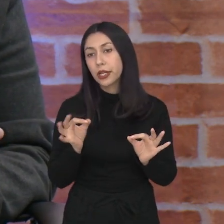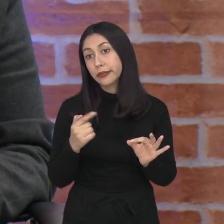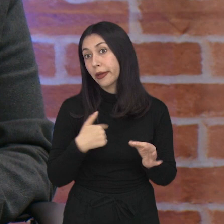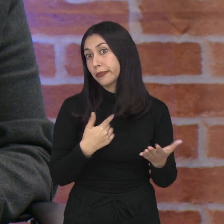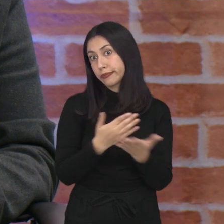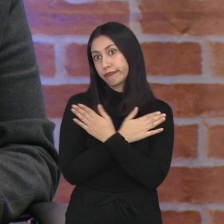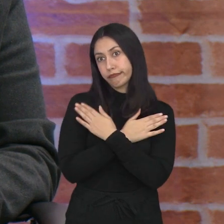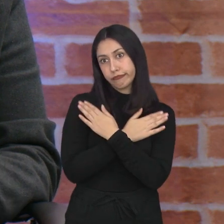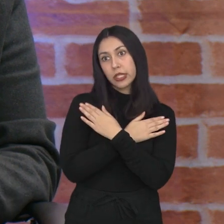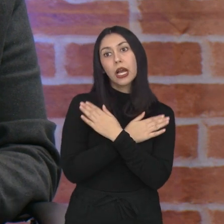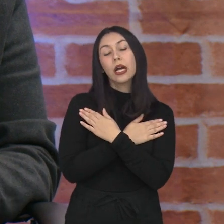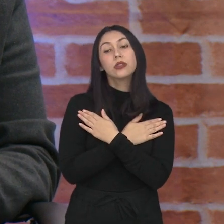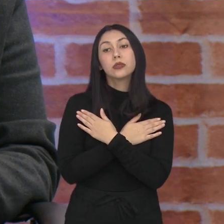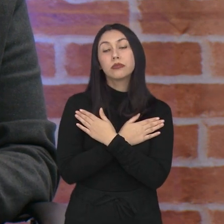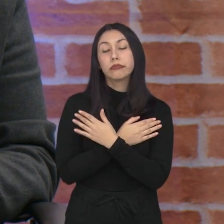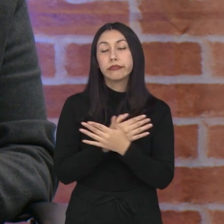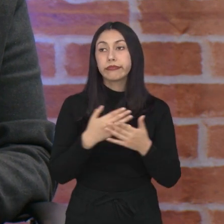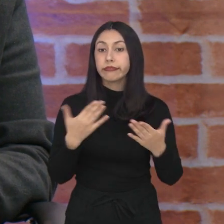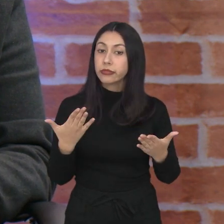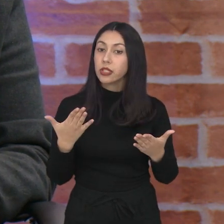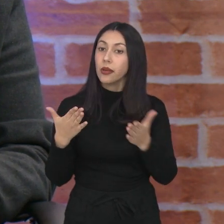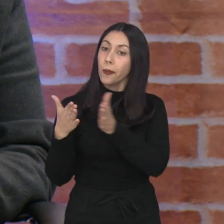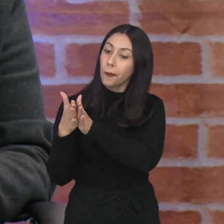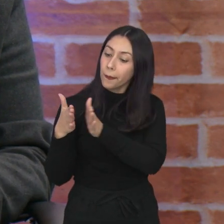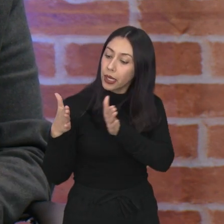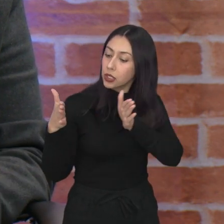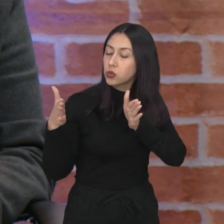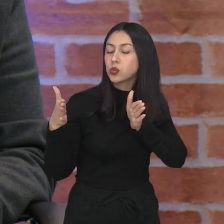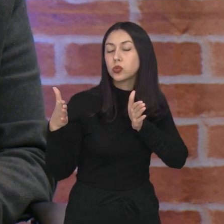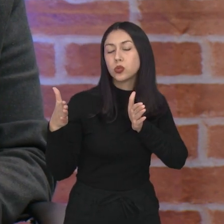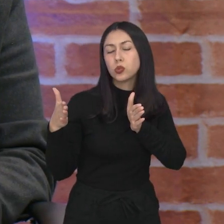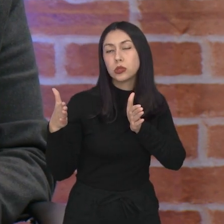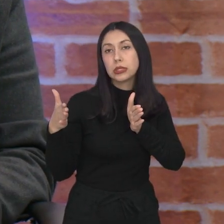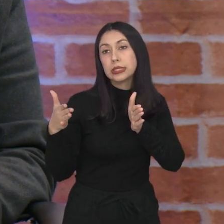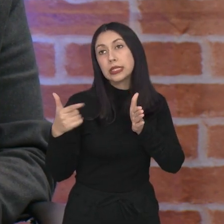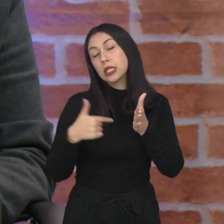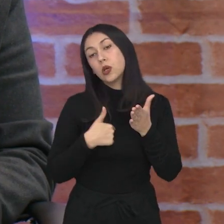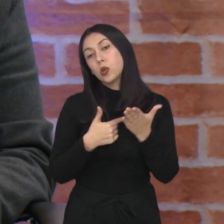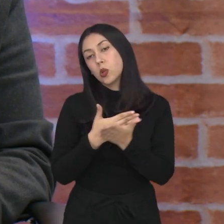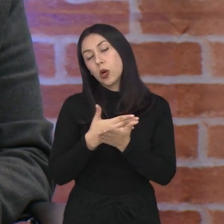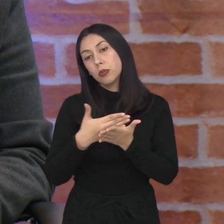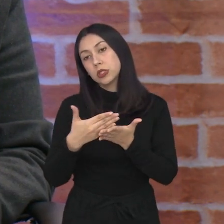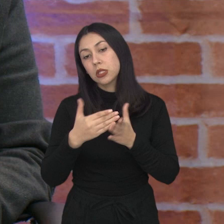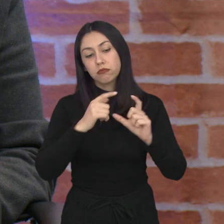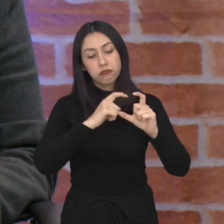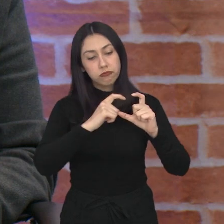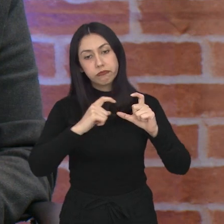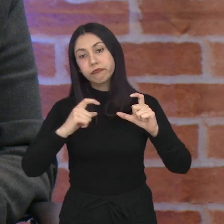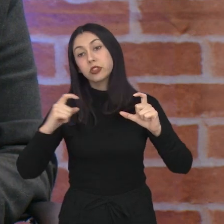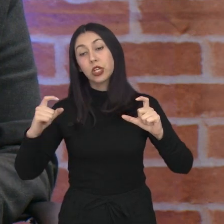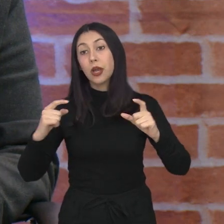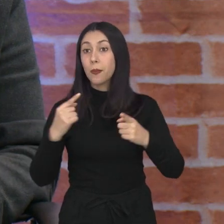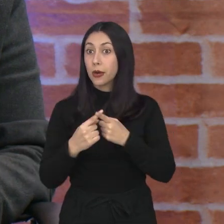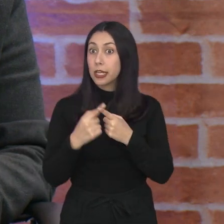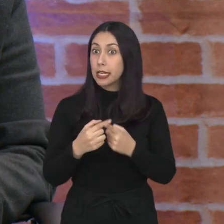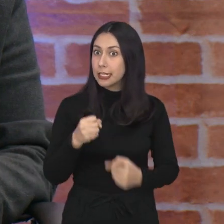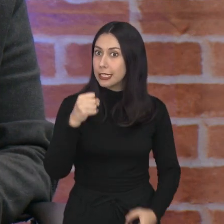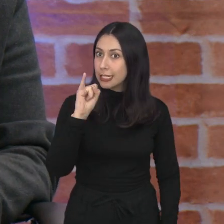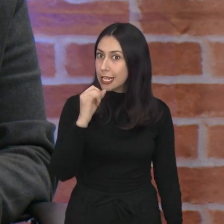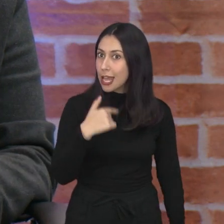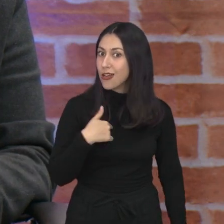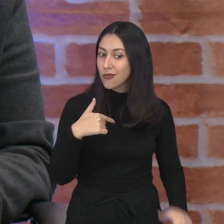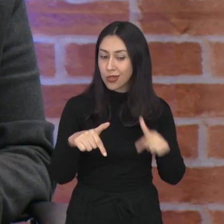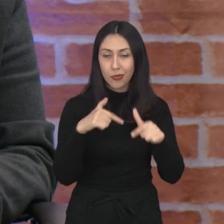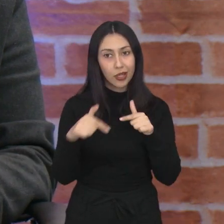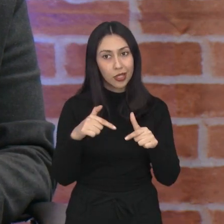eu fiquei desempregado. E aí foi a época que eu tive tempo para fazer minha primeira tirinha. Se eu tivesse empregado,